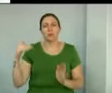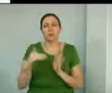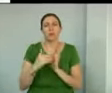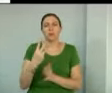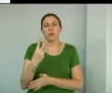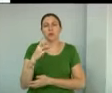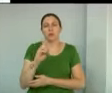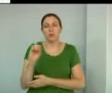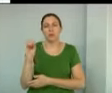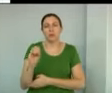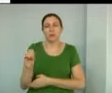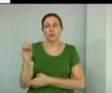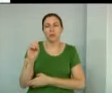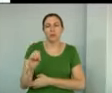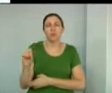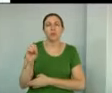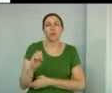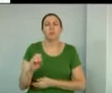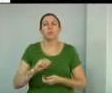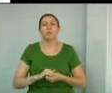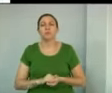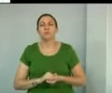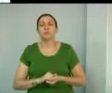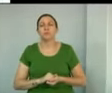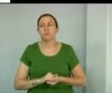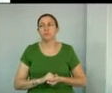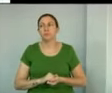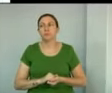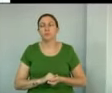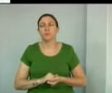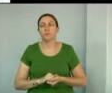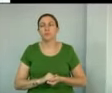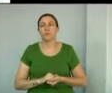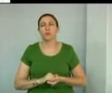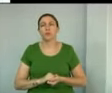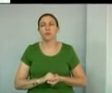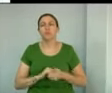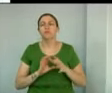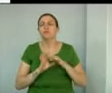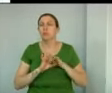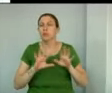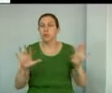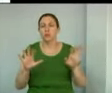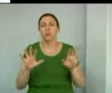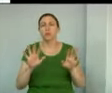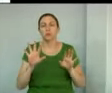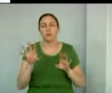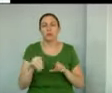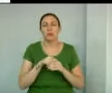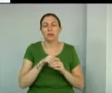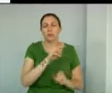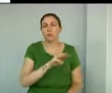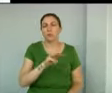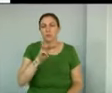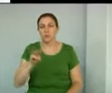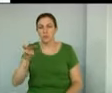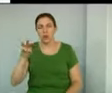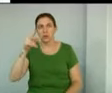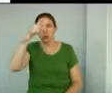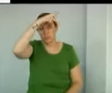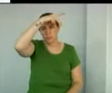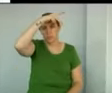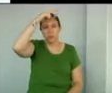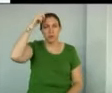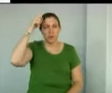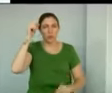semana acredito que venha para a Câmara ainda, mas quando ele tiver concluído, ele vai ser disponibilizado no site da prefeitura, nesse link. Então, tem que